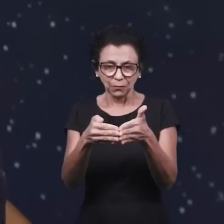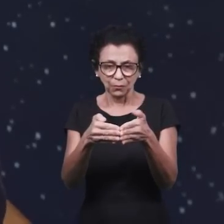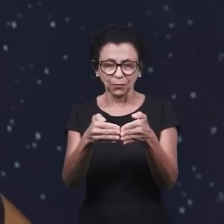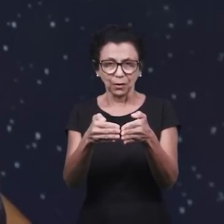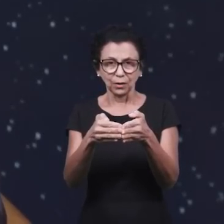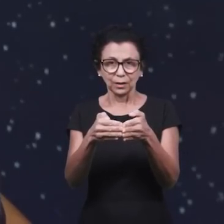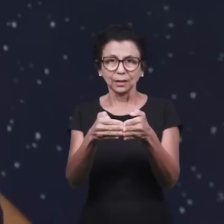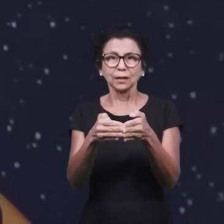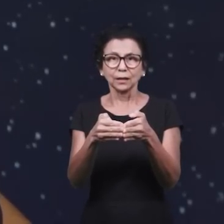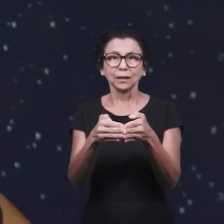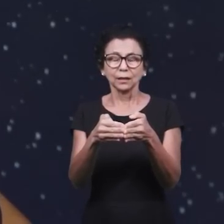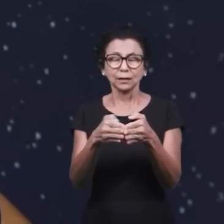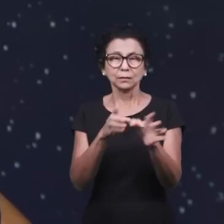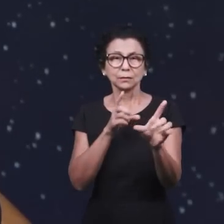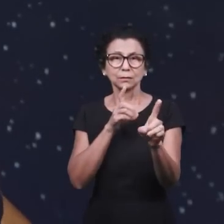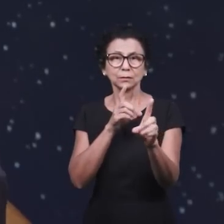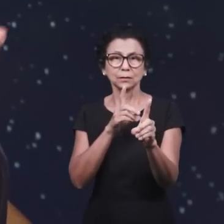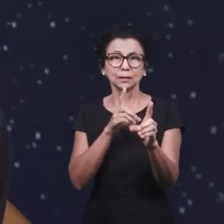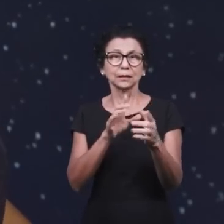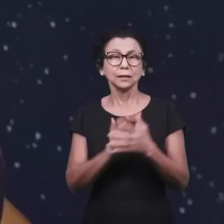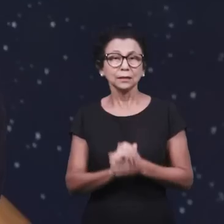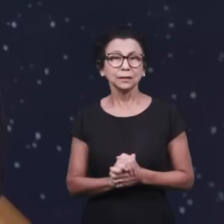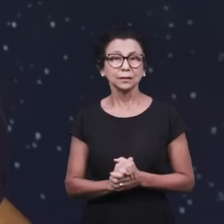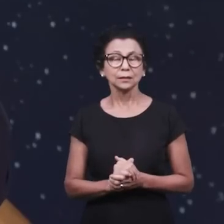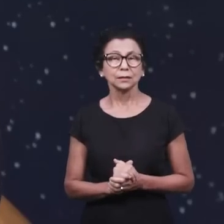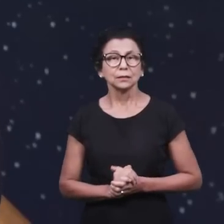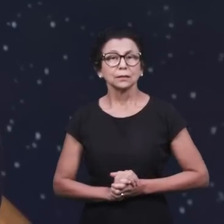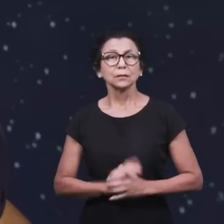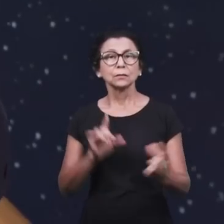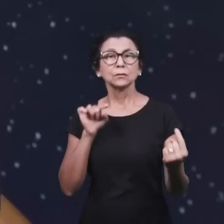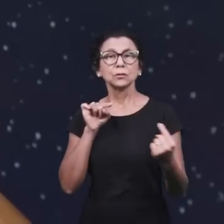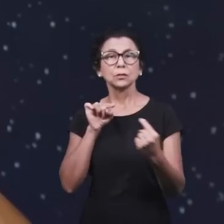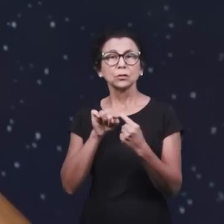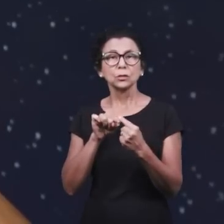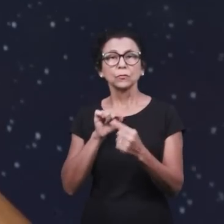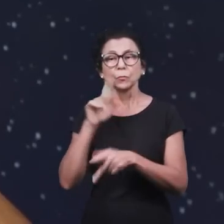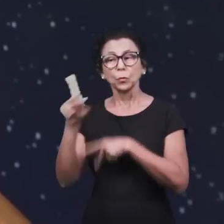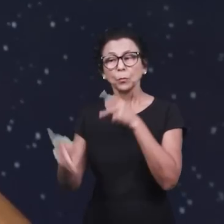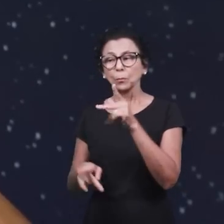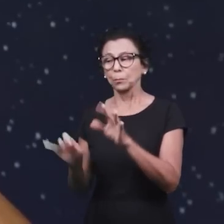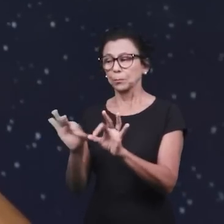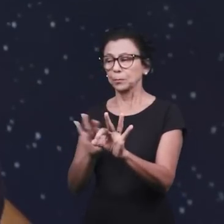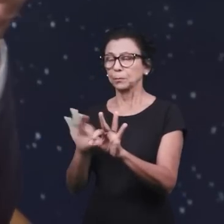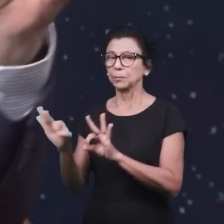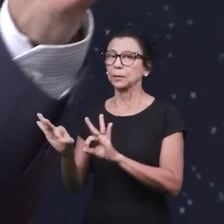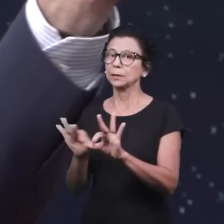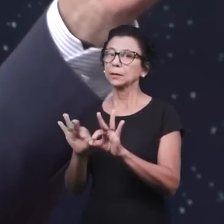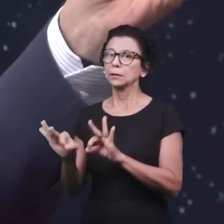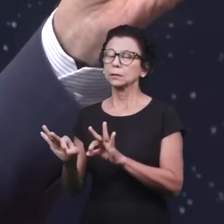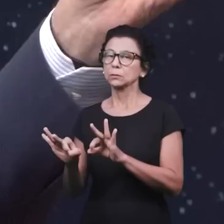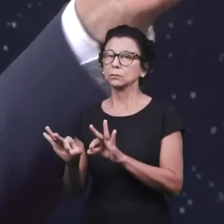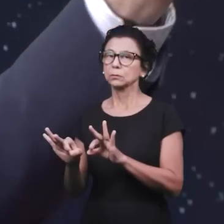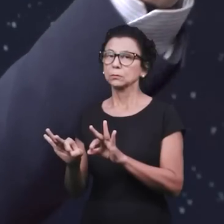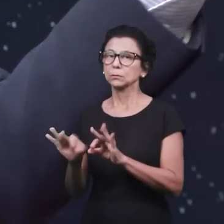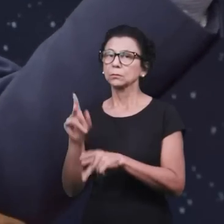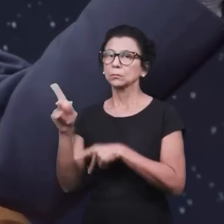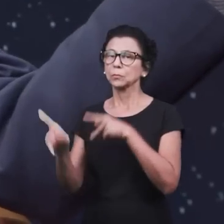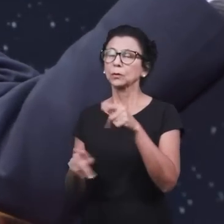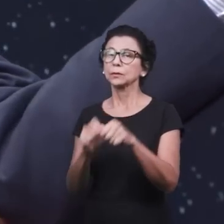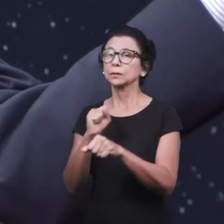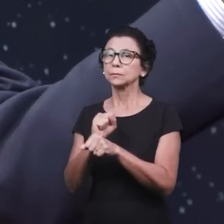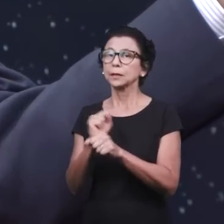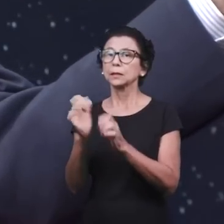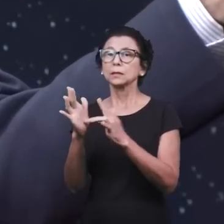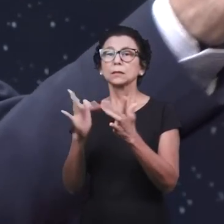no aspecto doutrinário para preparar ou deixar pronto um povo que aguarda